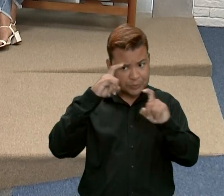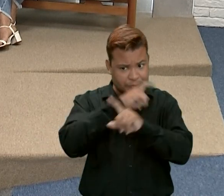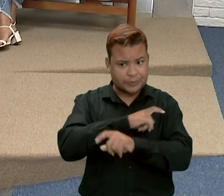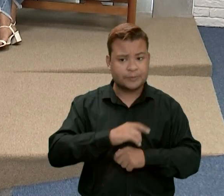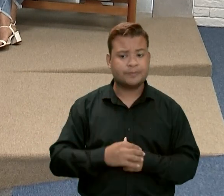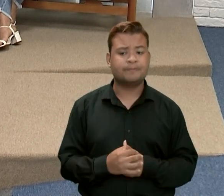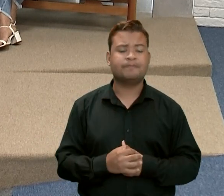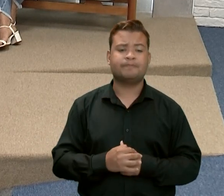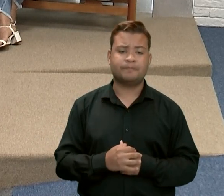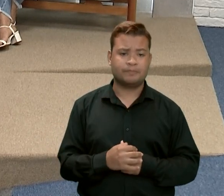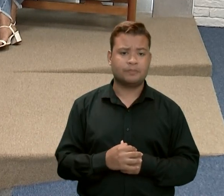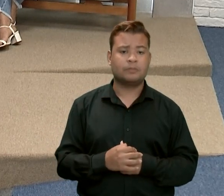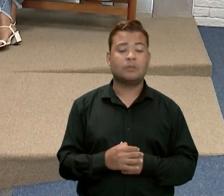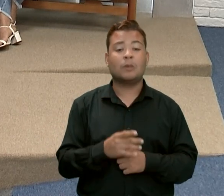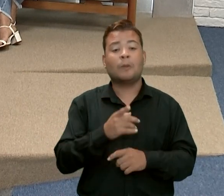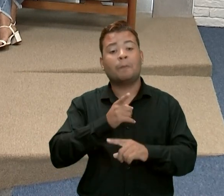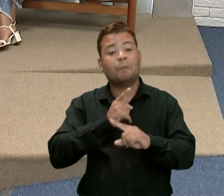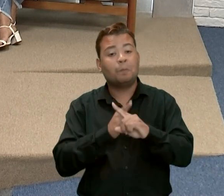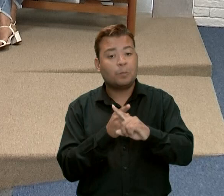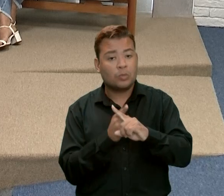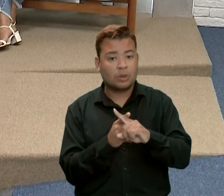né? Porque na hora de